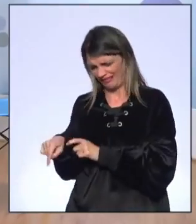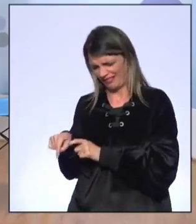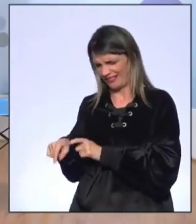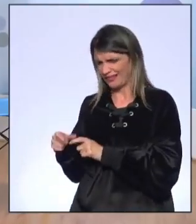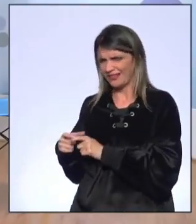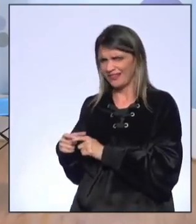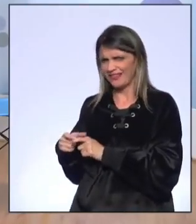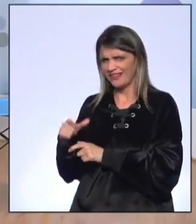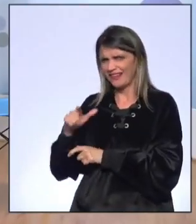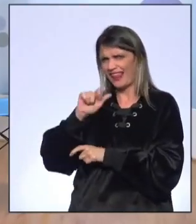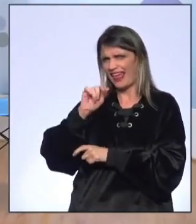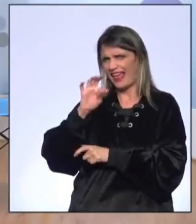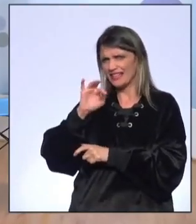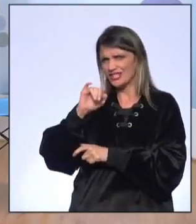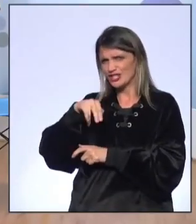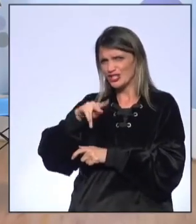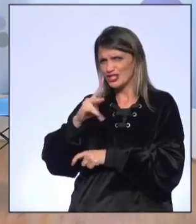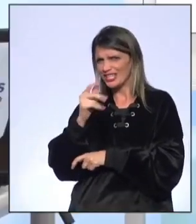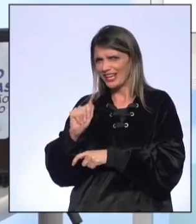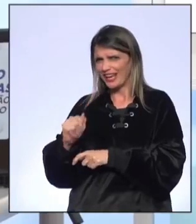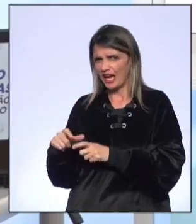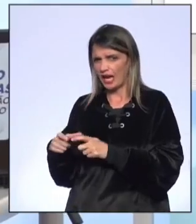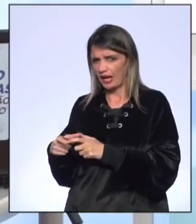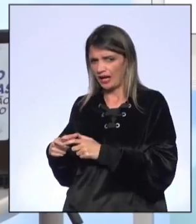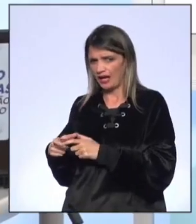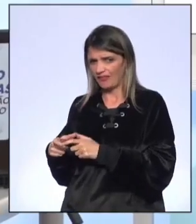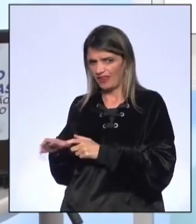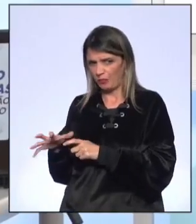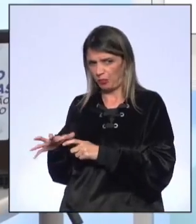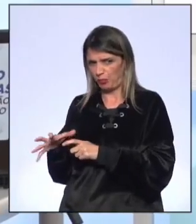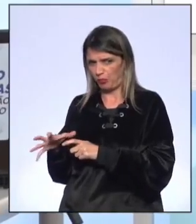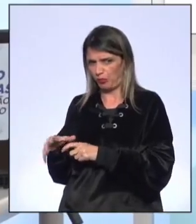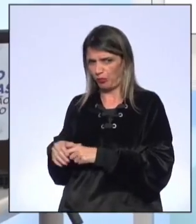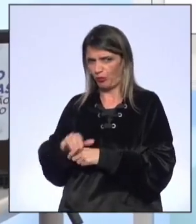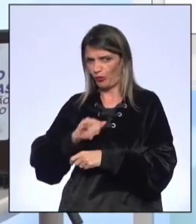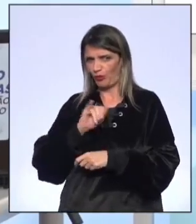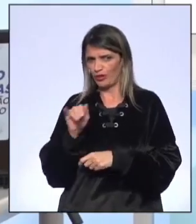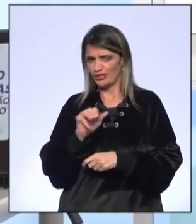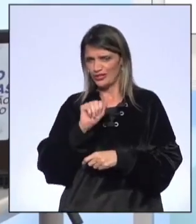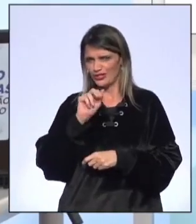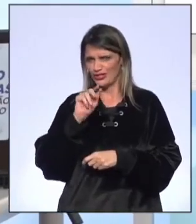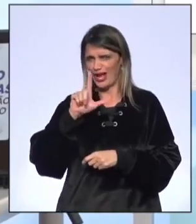da minha mesa. É isso que você está querendo me dizer? Ela vai mexer. Joule, você está aí?